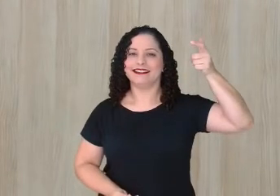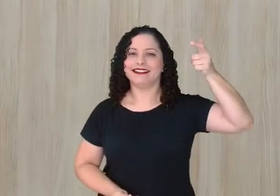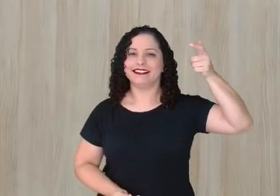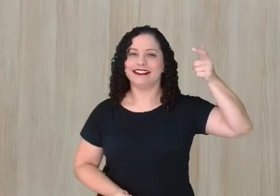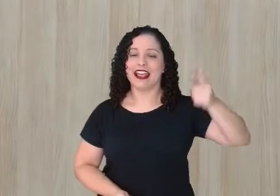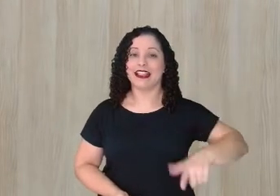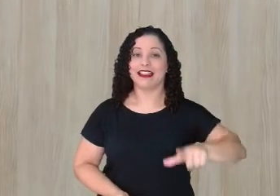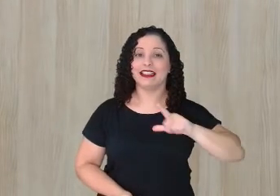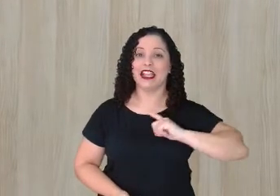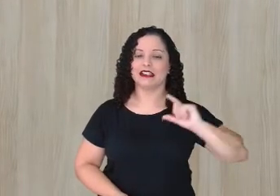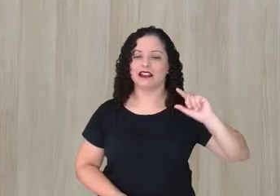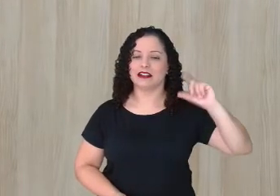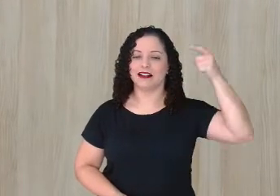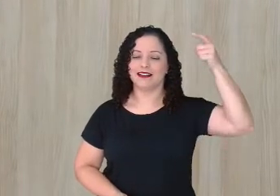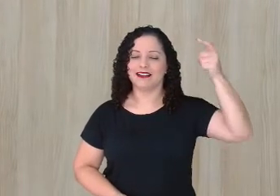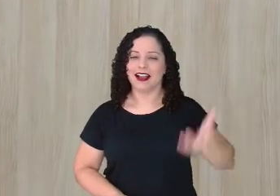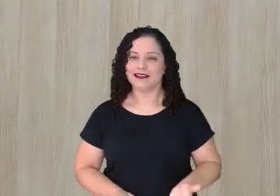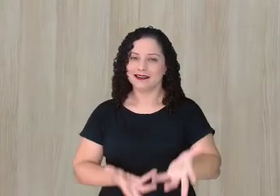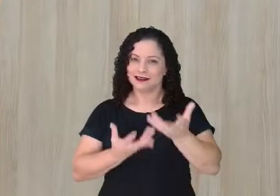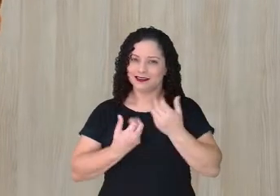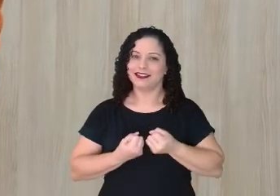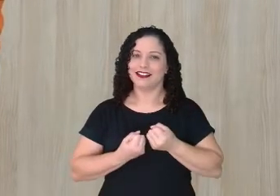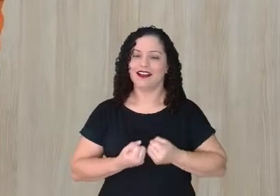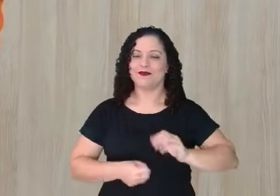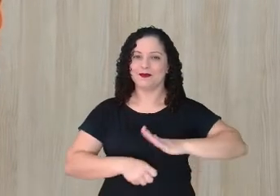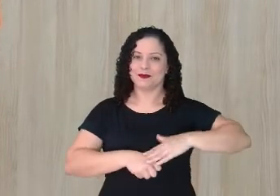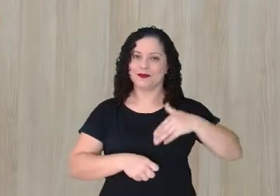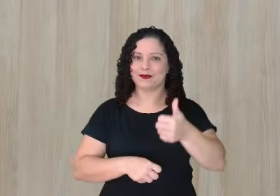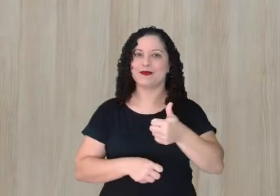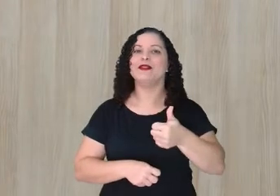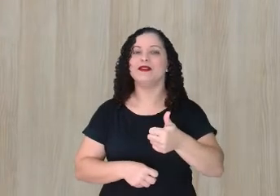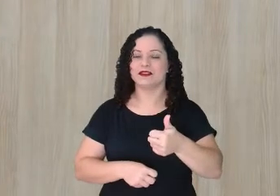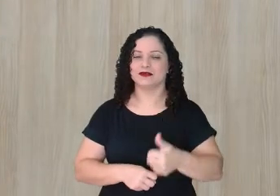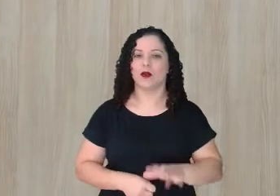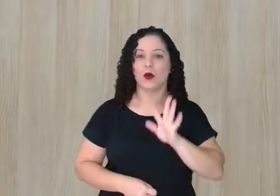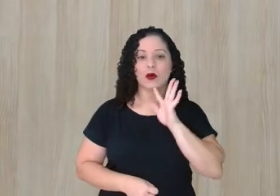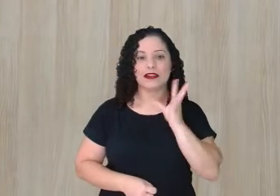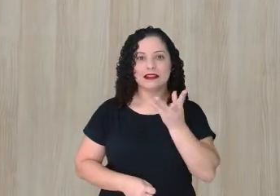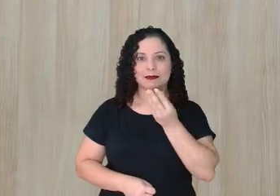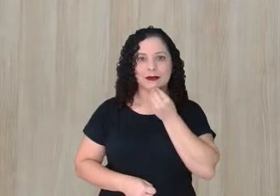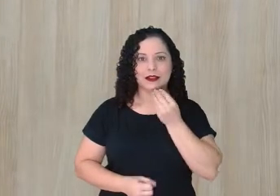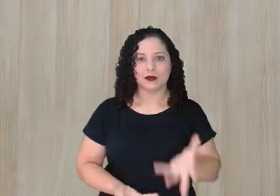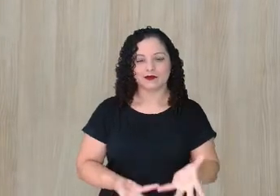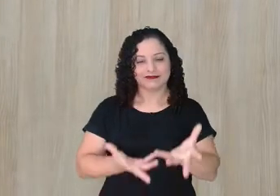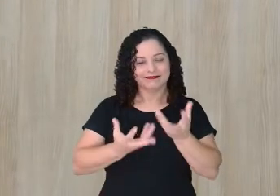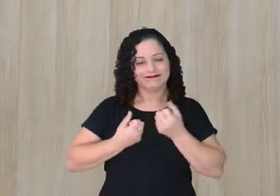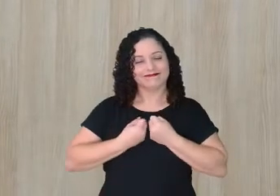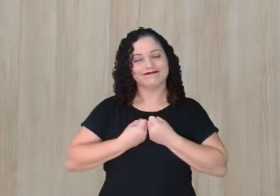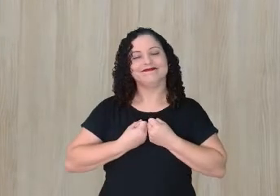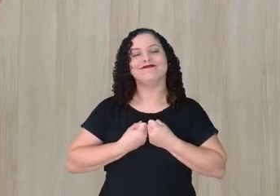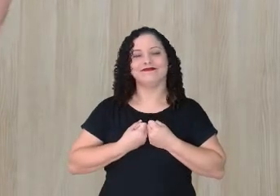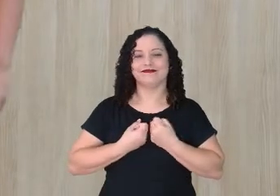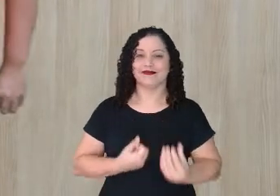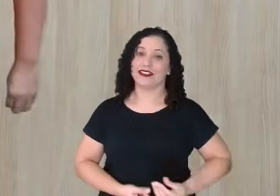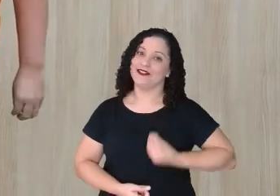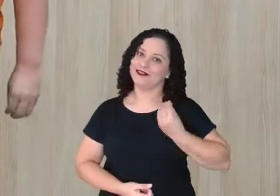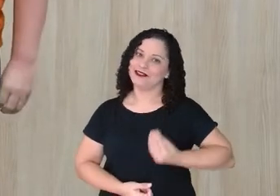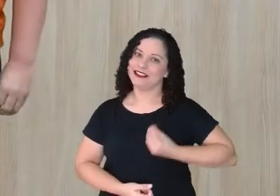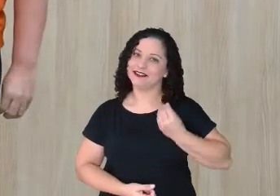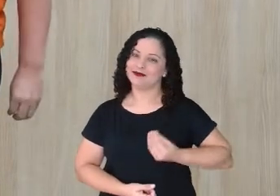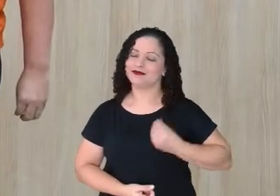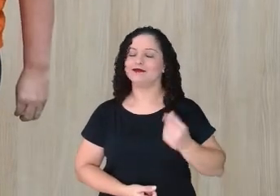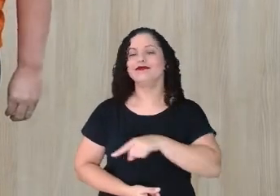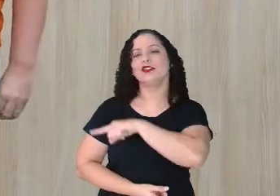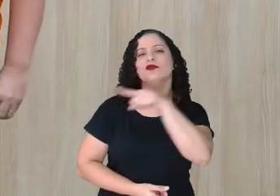para a chave da aceitação. Então, aceita o conhecimento aí, o aprendizado na sua vida. Vocês